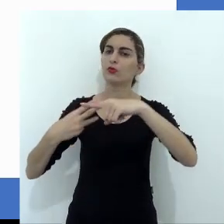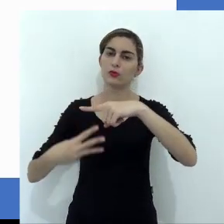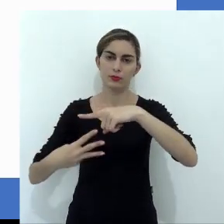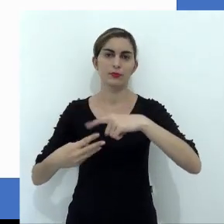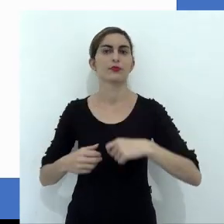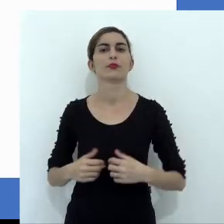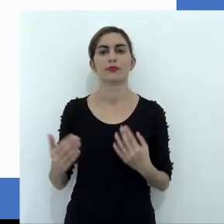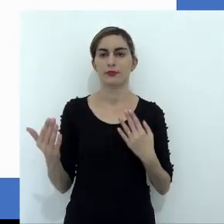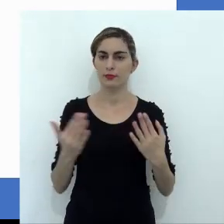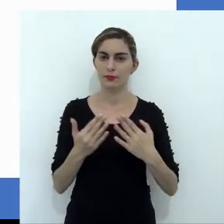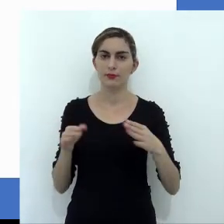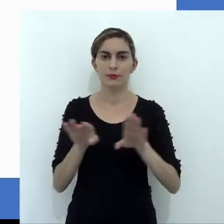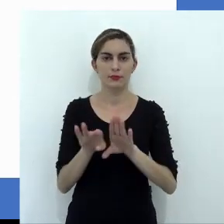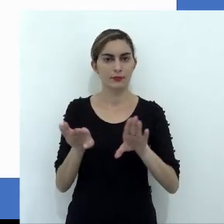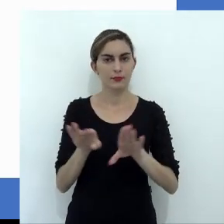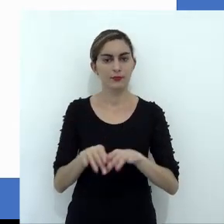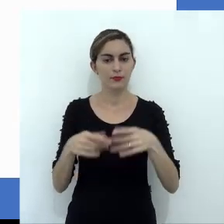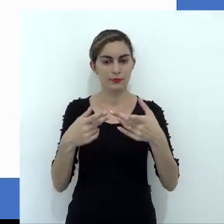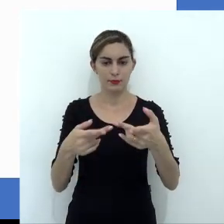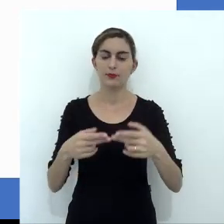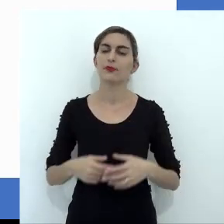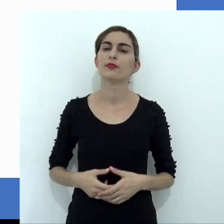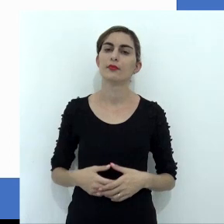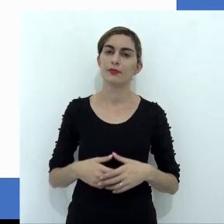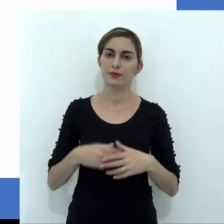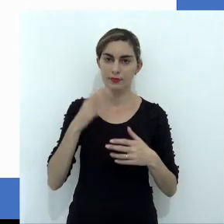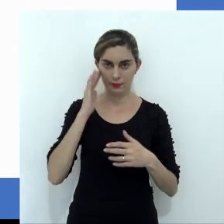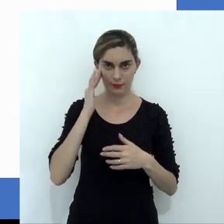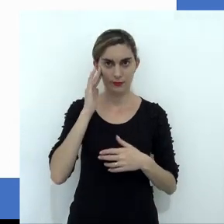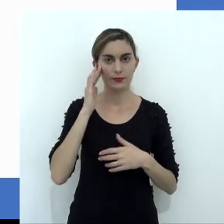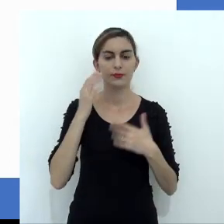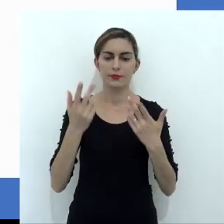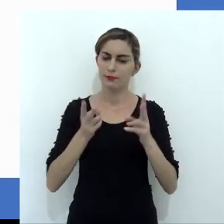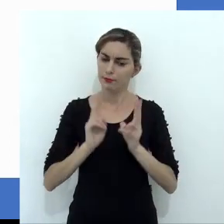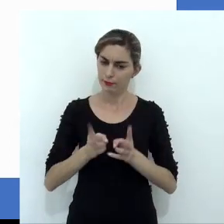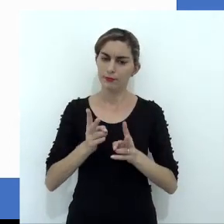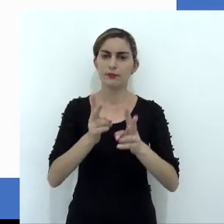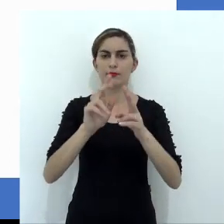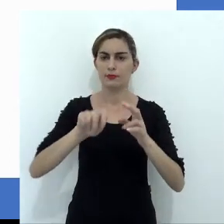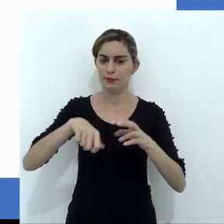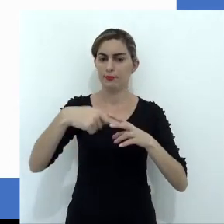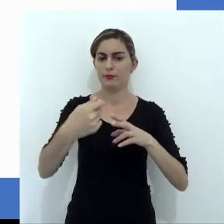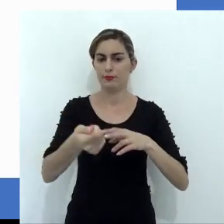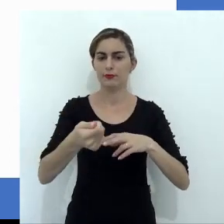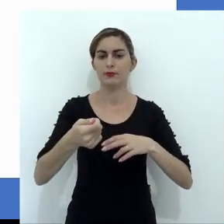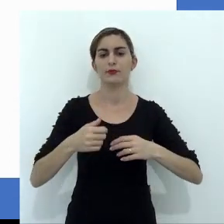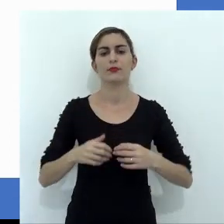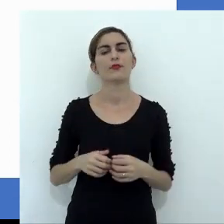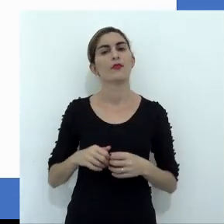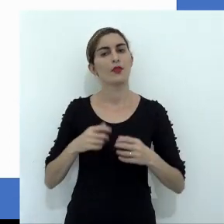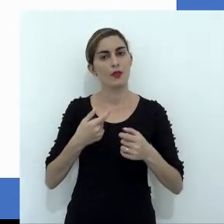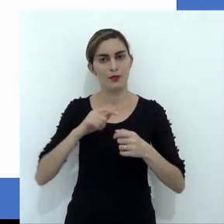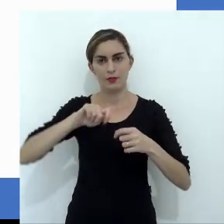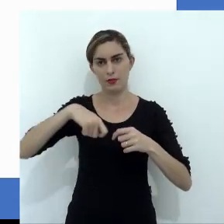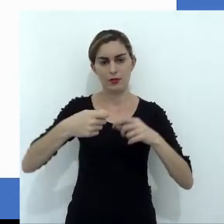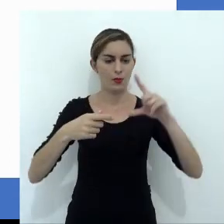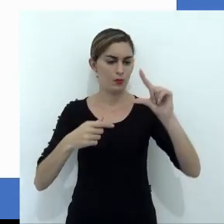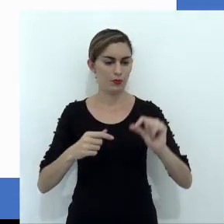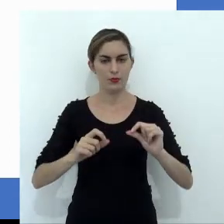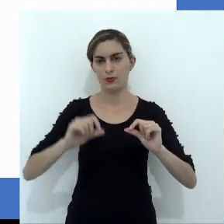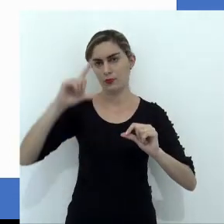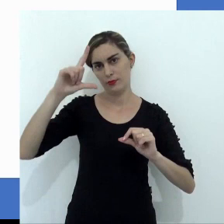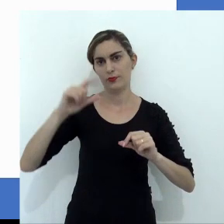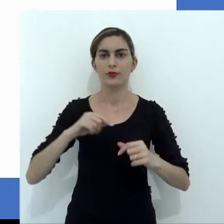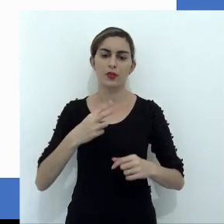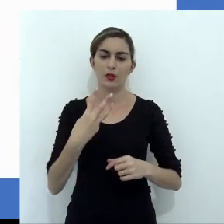quinzeavos equivalente a quem? A 2 terços, que também está logo abaixo. E aí, mantendo o sinalzinho da desigualdade, o sinal de menor, a gente tem